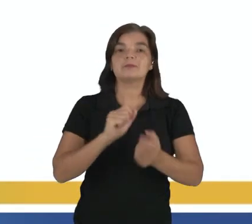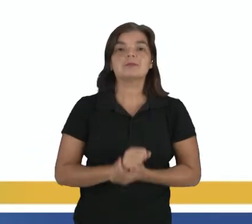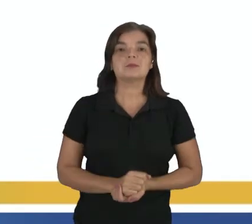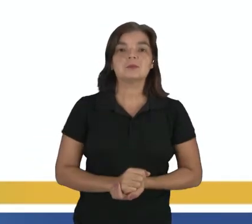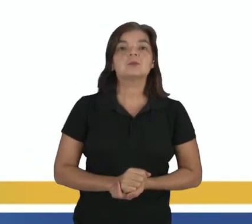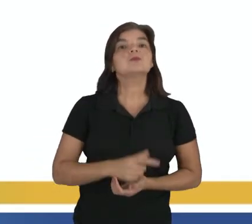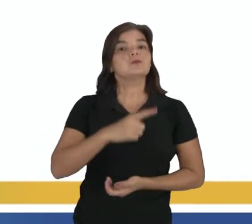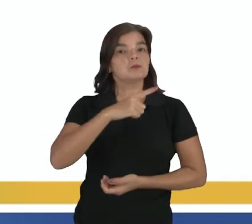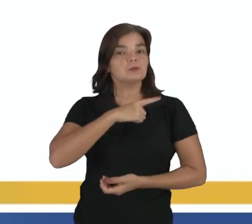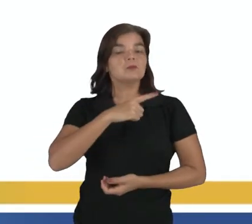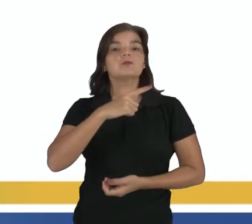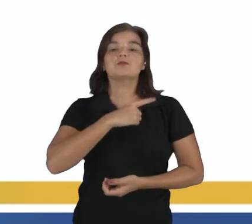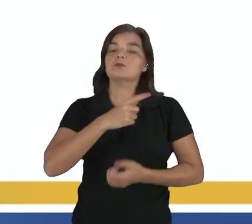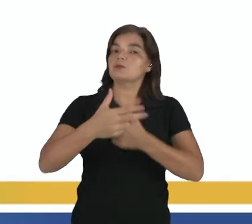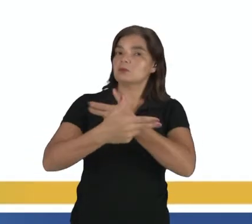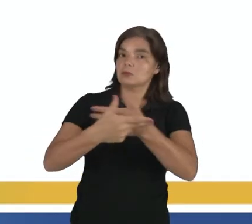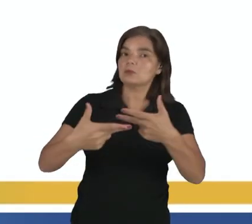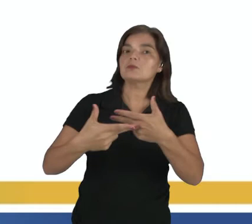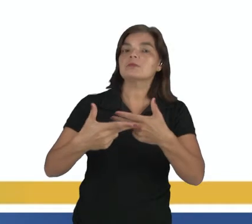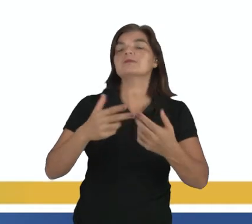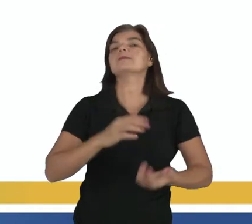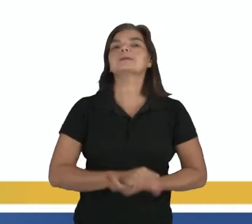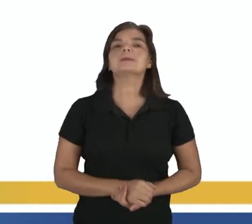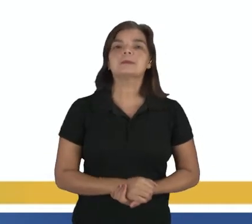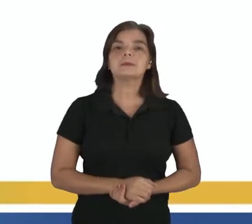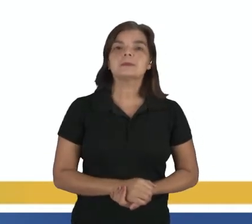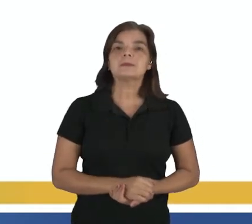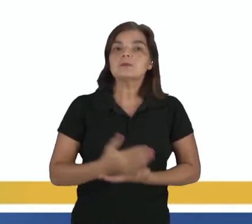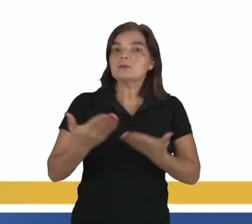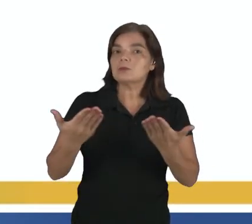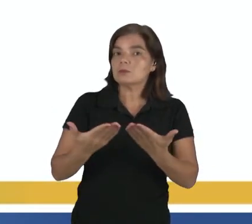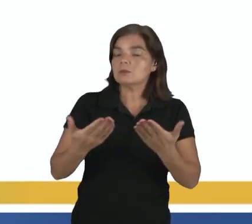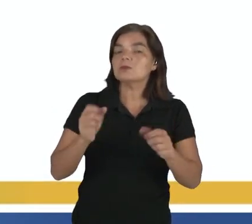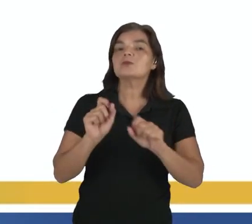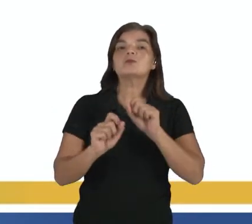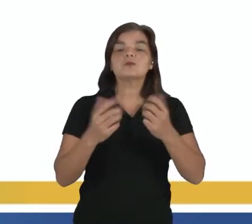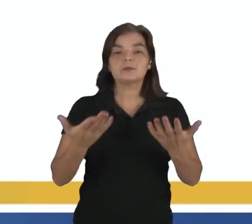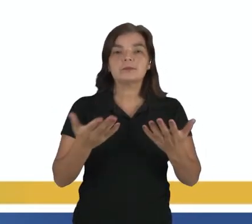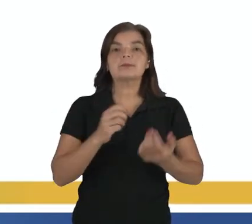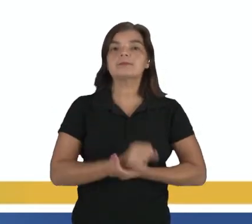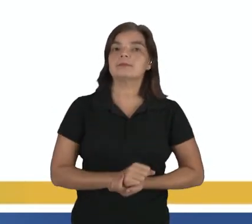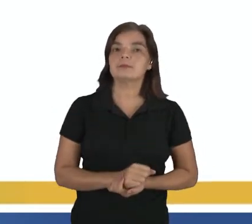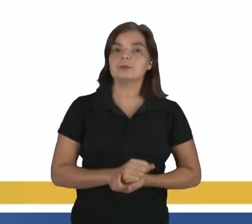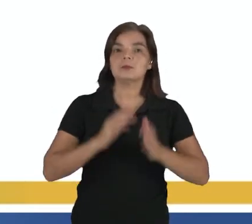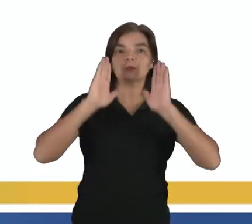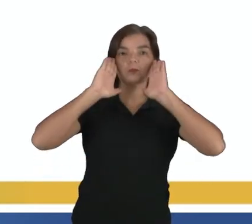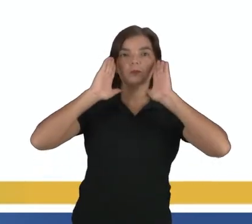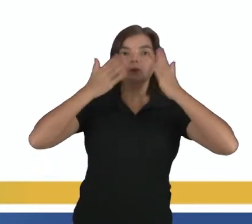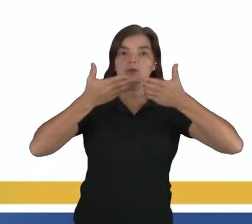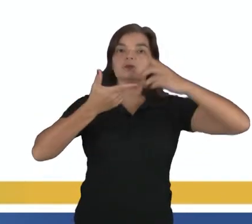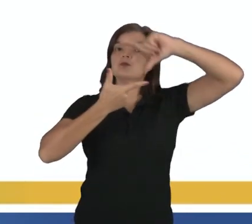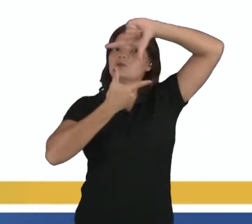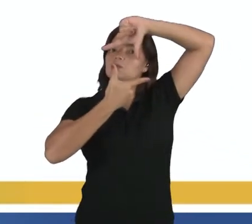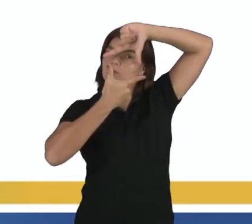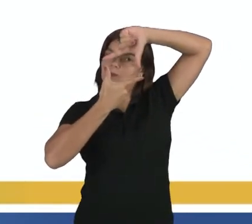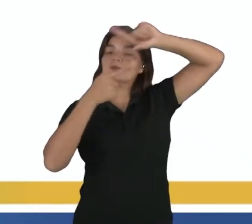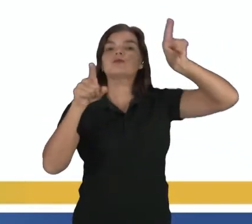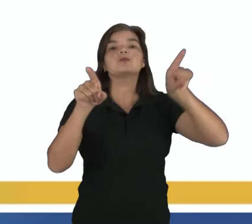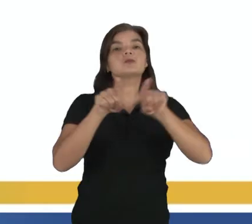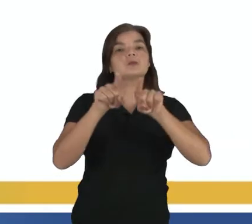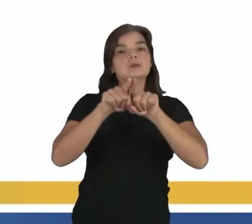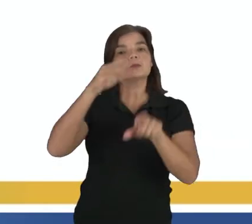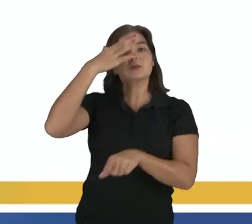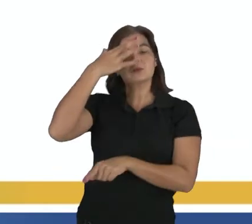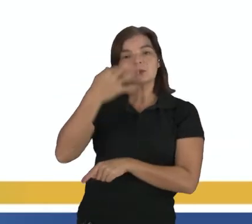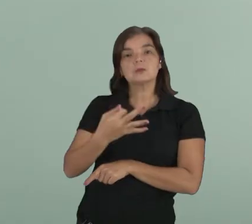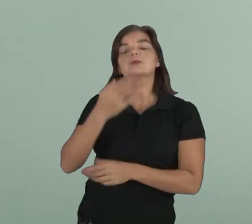que adquirir uma determinada mercadoria. Acabamos ficando alienados justamente por